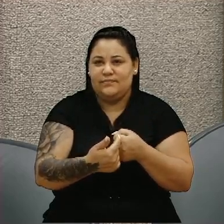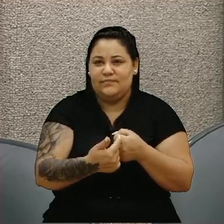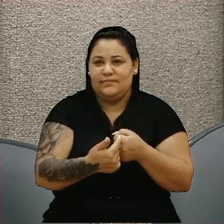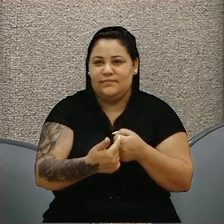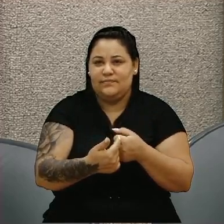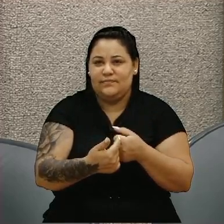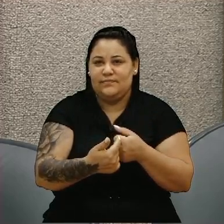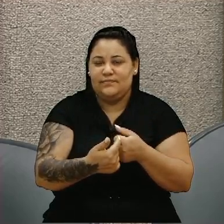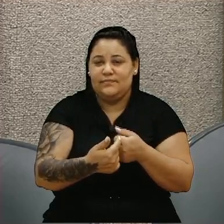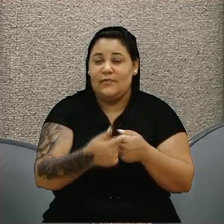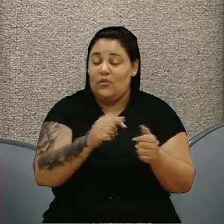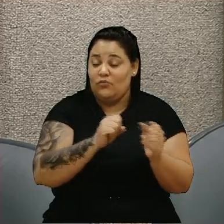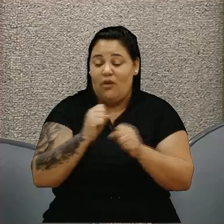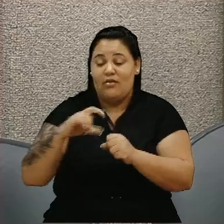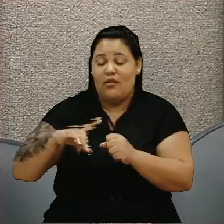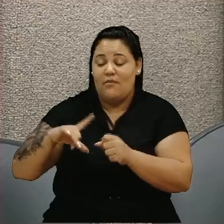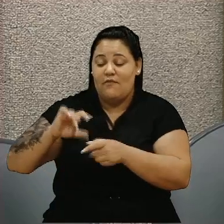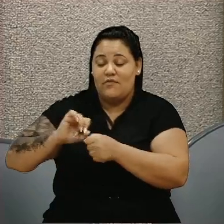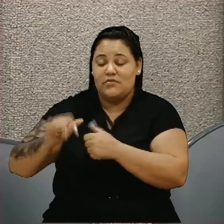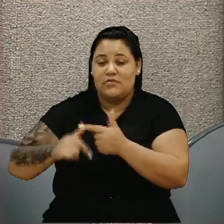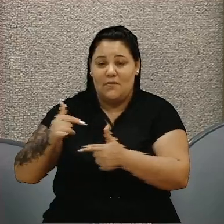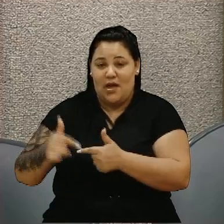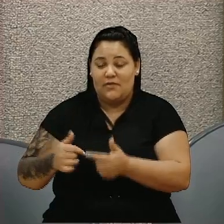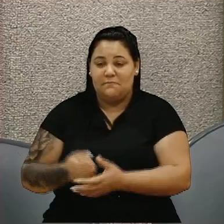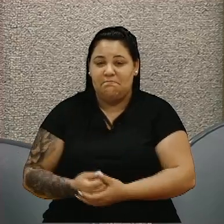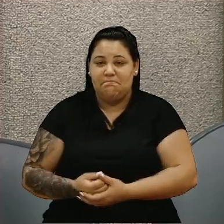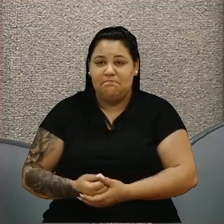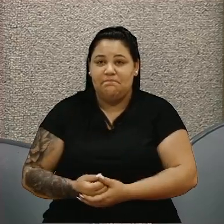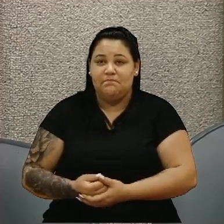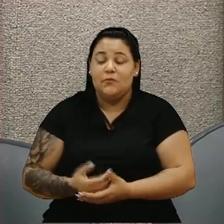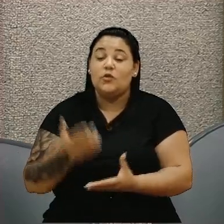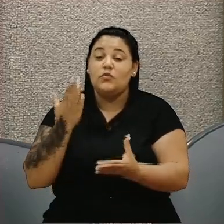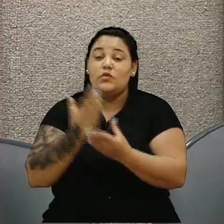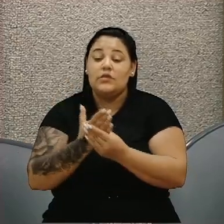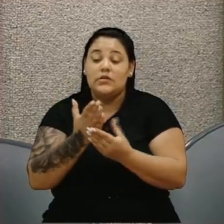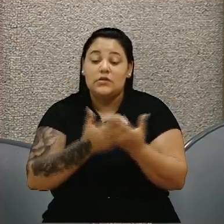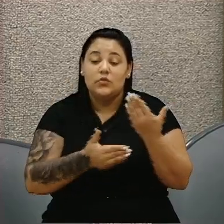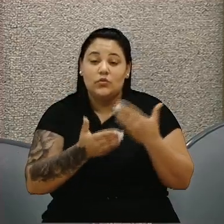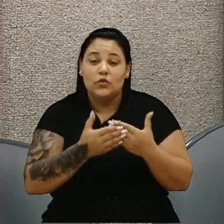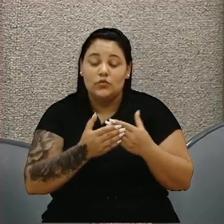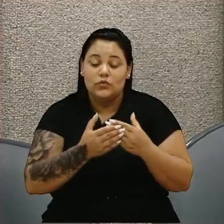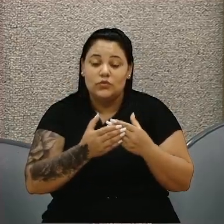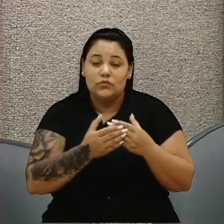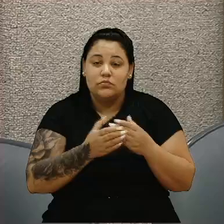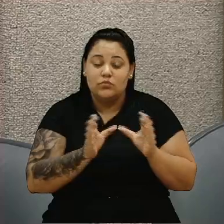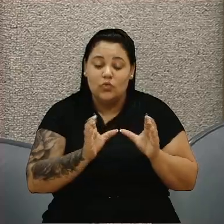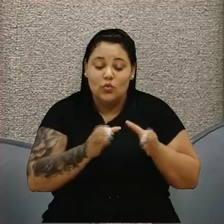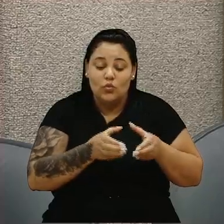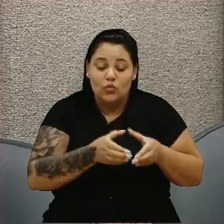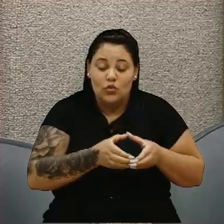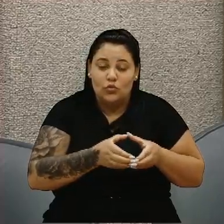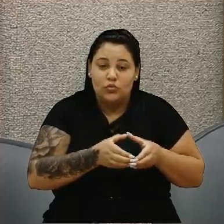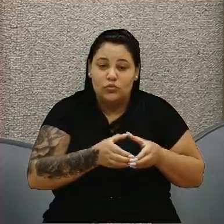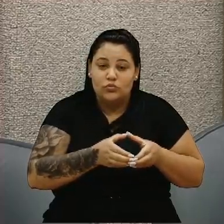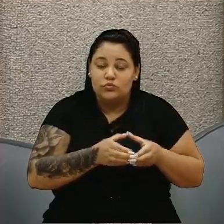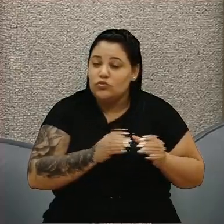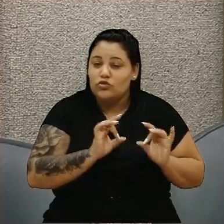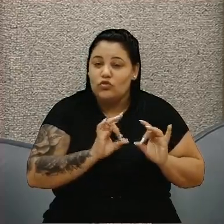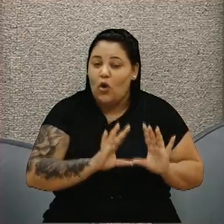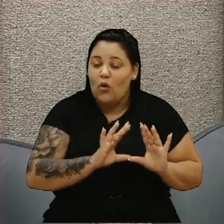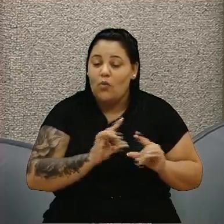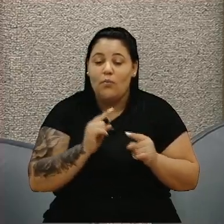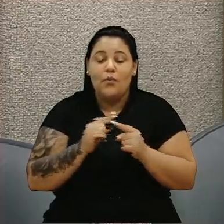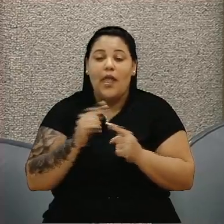possíveis até para cumprir essa tarefa, os processos estão todos centralizados numa empresa, né? Por que